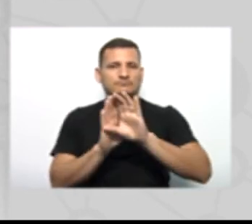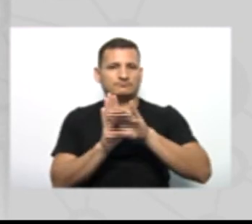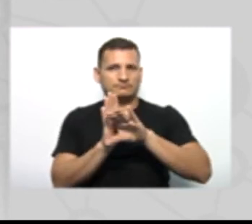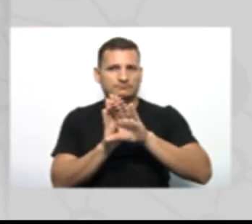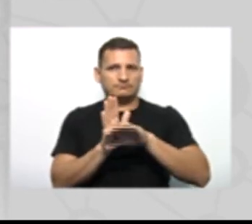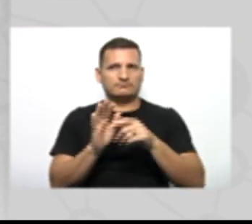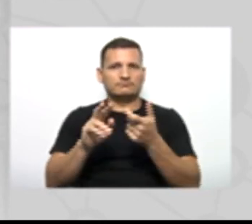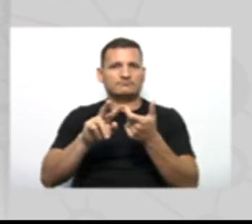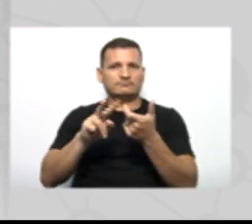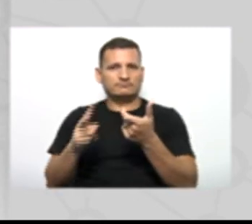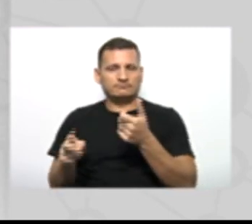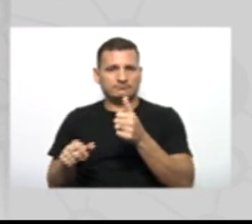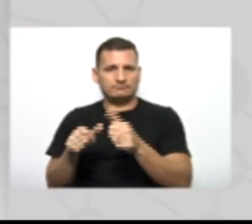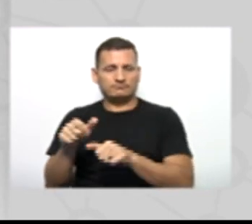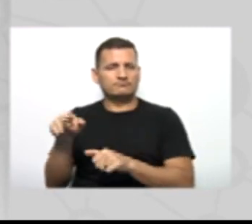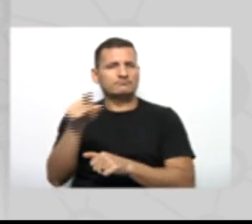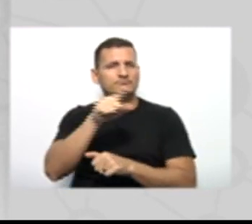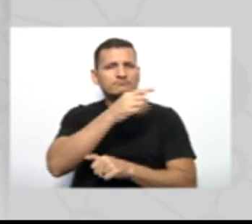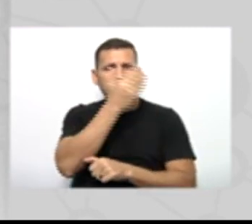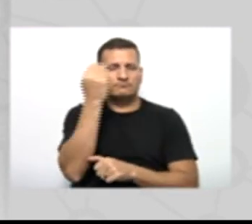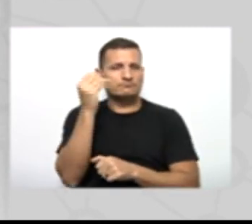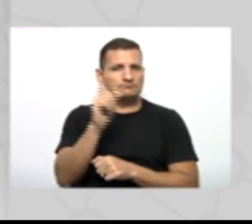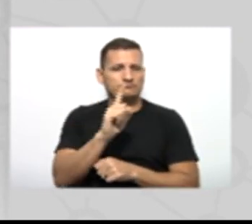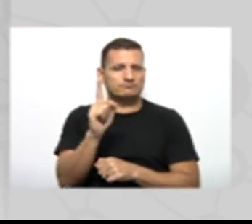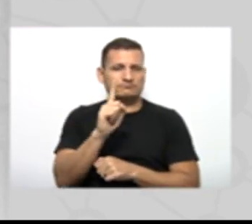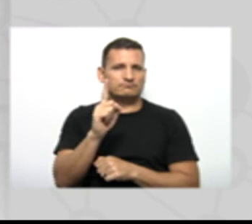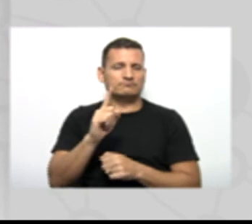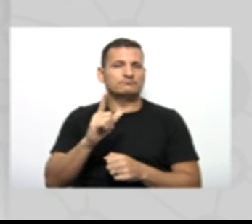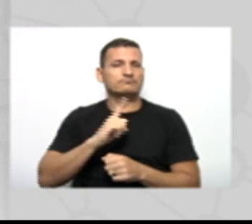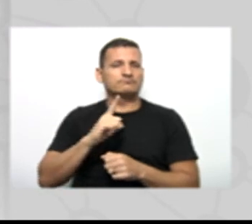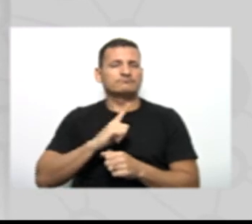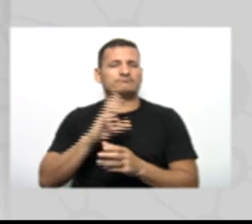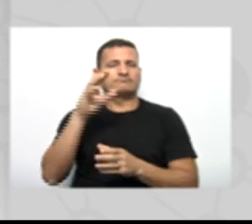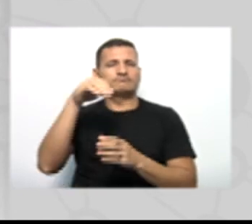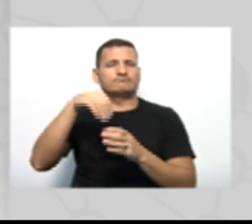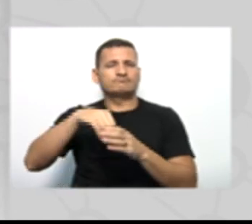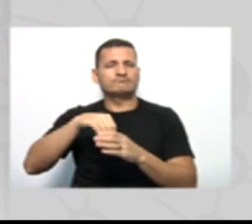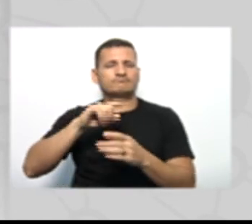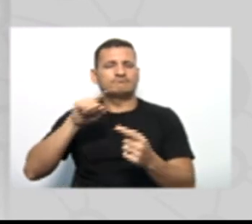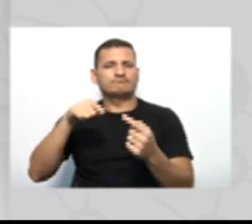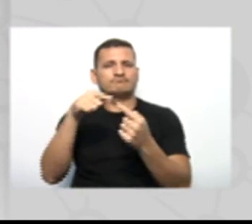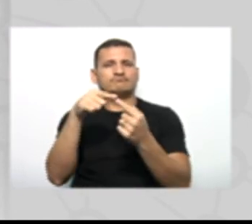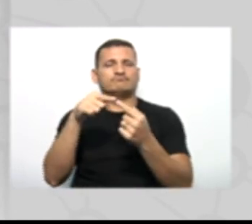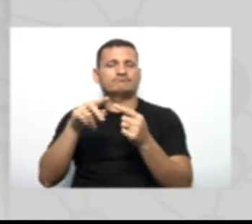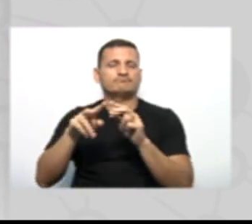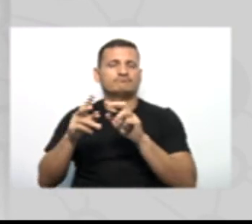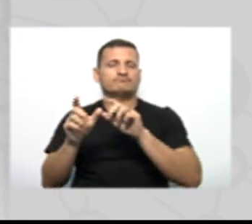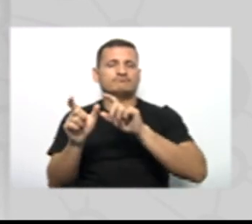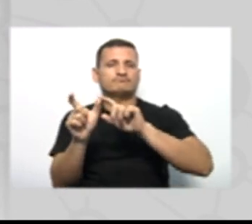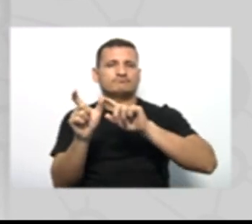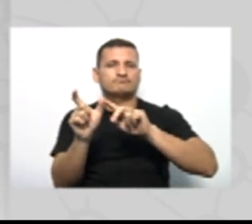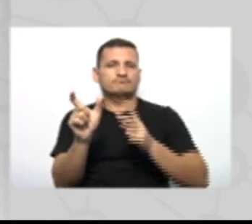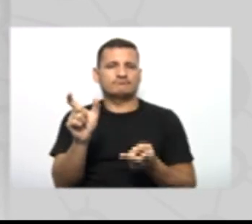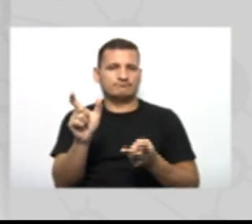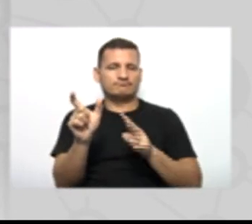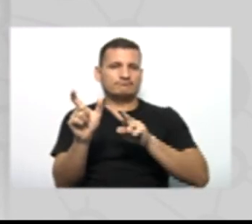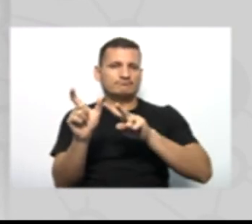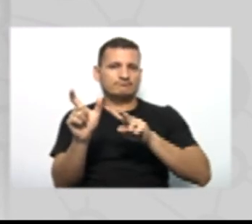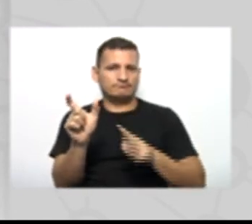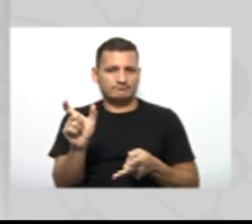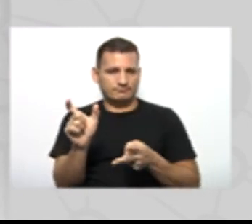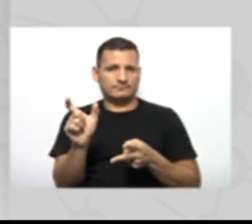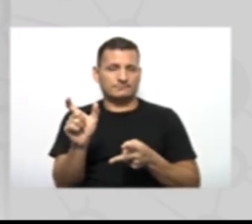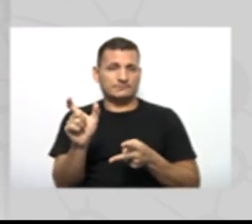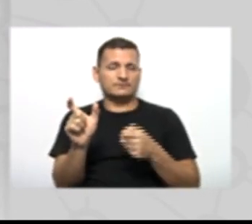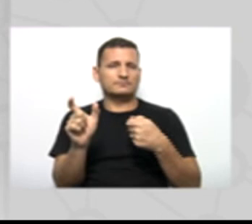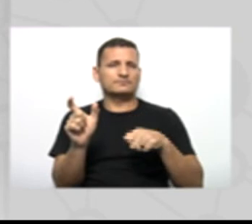polimorfismo. Vocês não podem esquecer que ele está diretamente relacionado ao conceito de herança, tá ok? Ele precisa